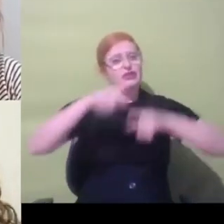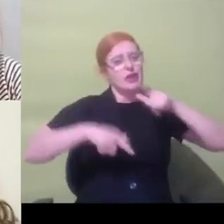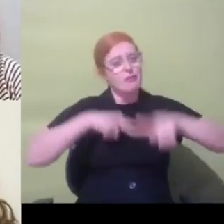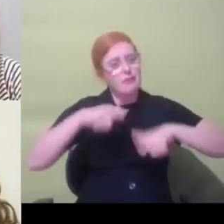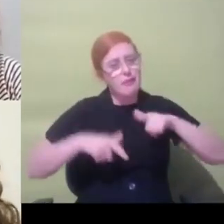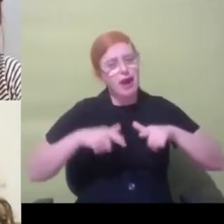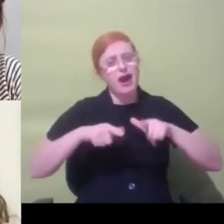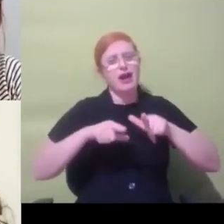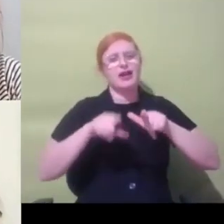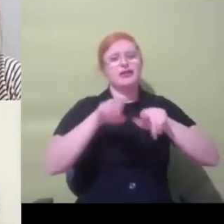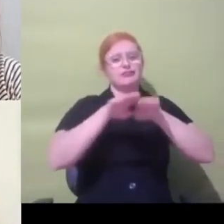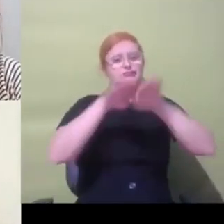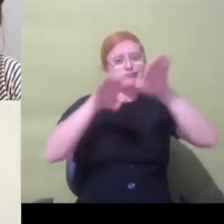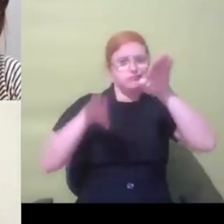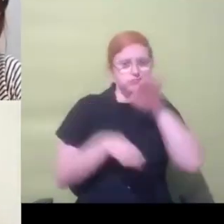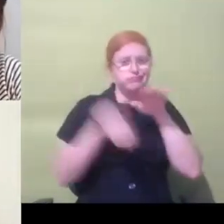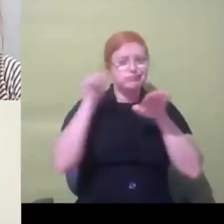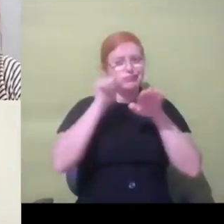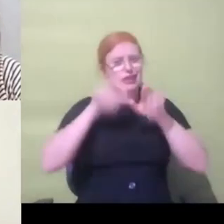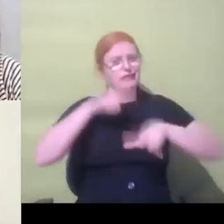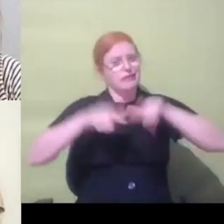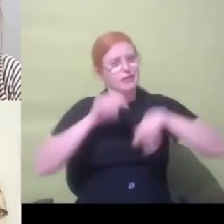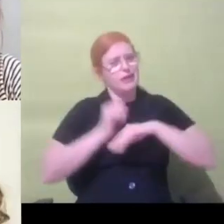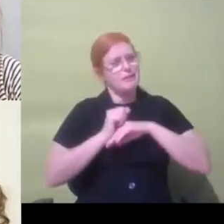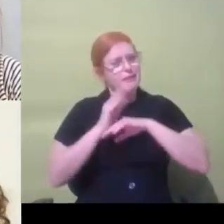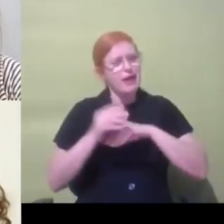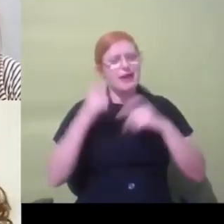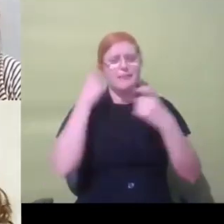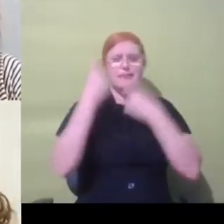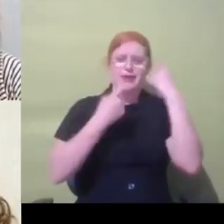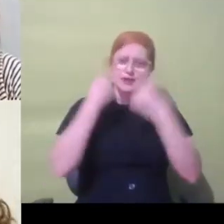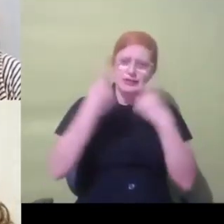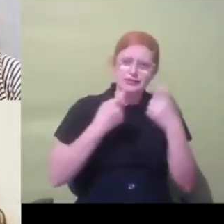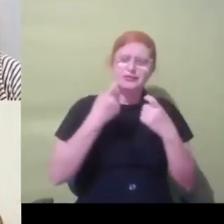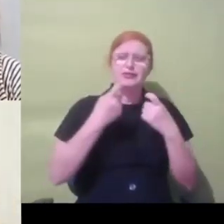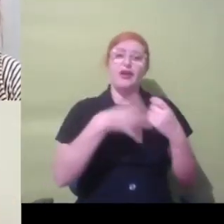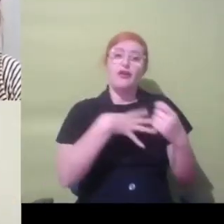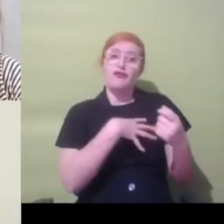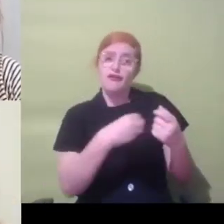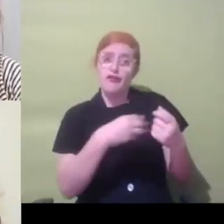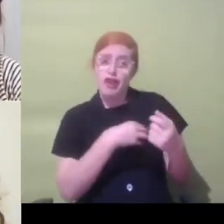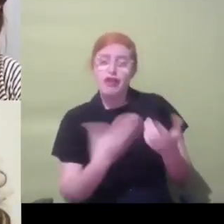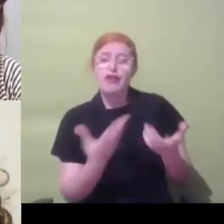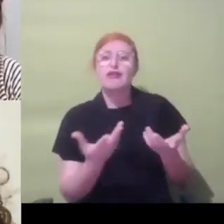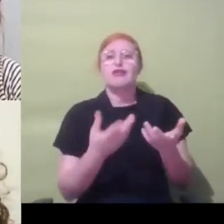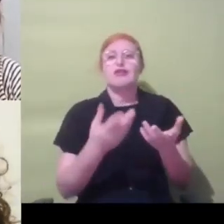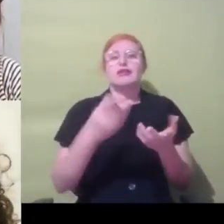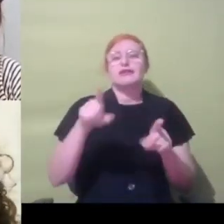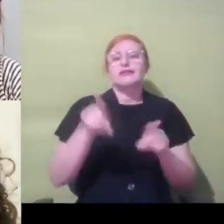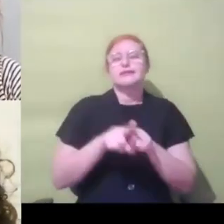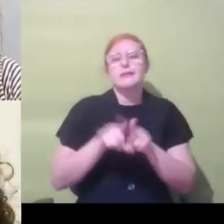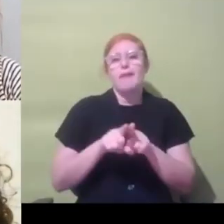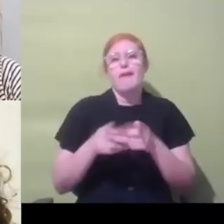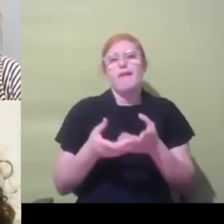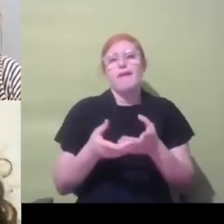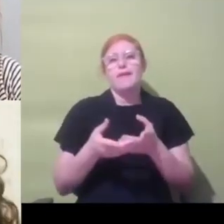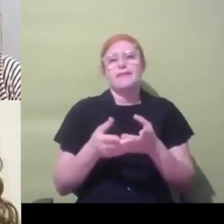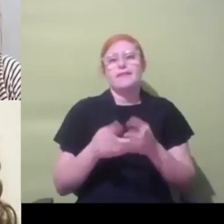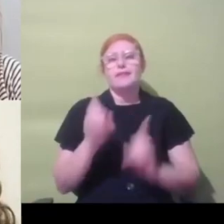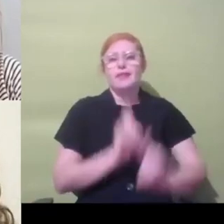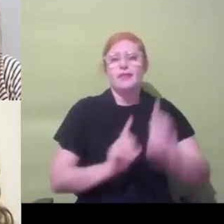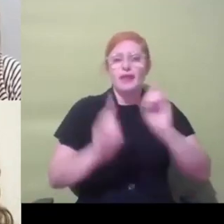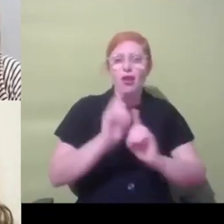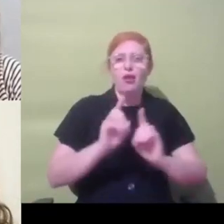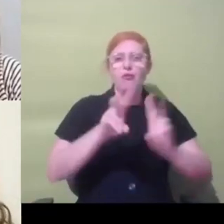extremamente desigual, pela sobrecarga do trabalho, pelas preocupações com a maternidade. A gente descobriu muito também sobre algumas